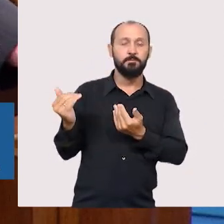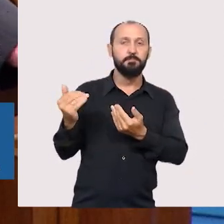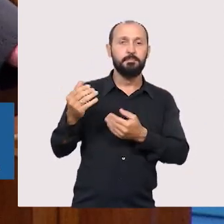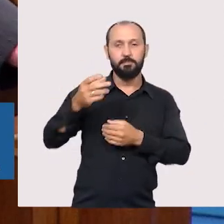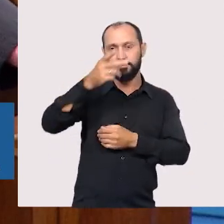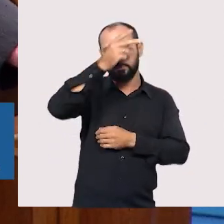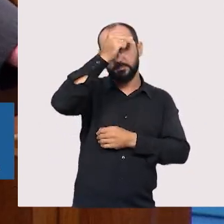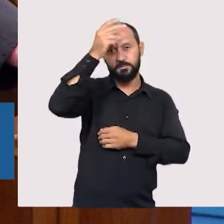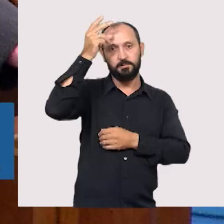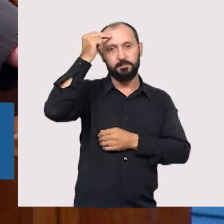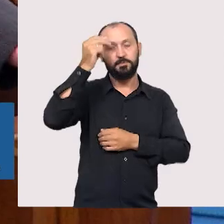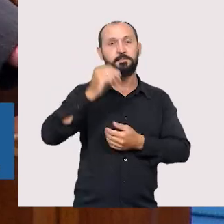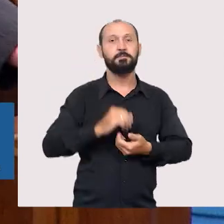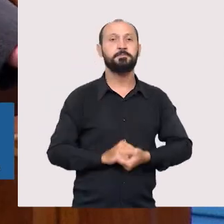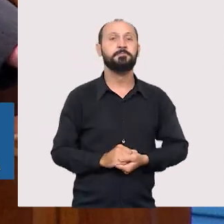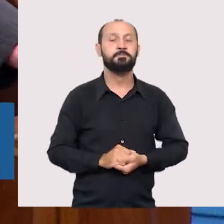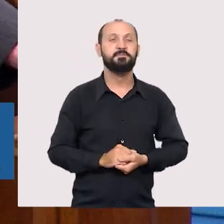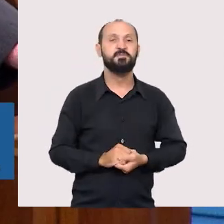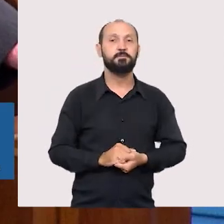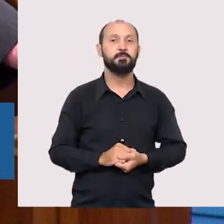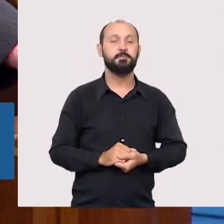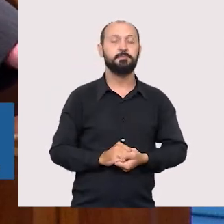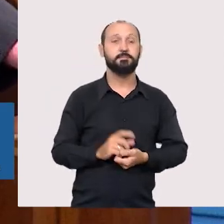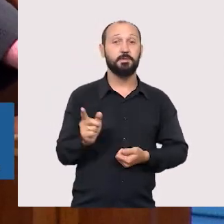pública da infância e da juventude no município.